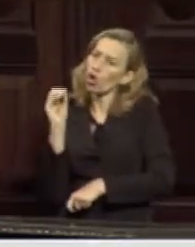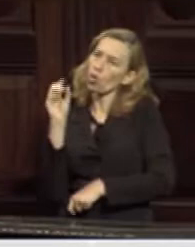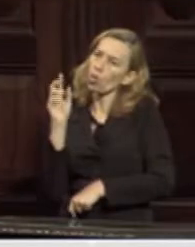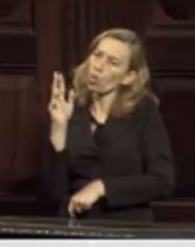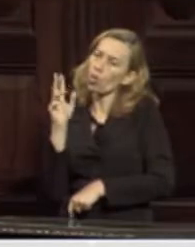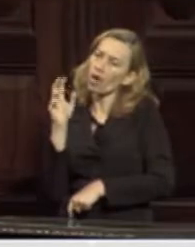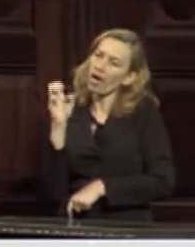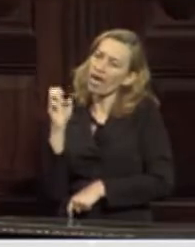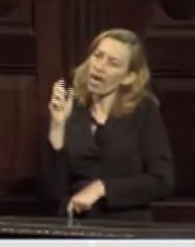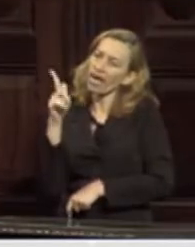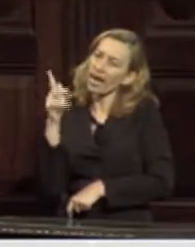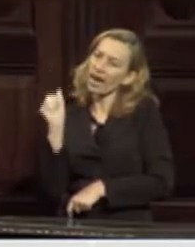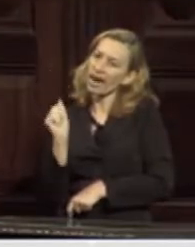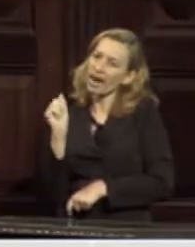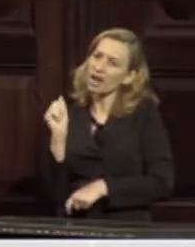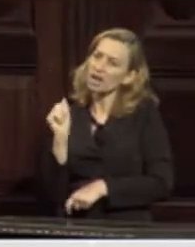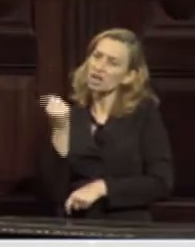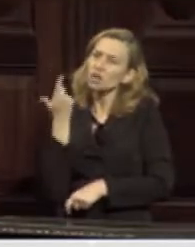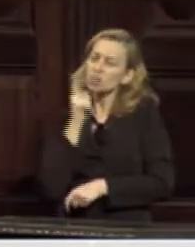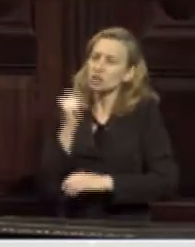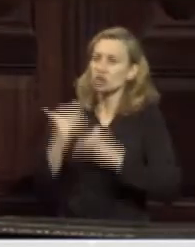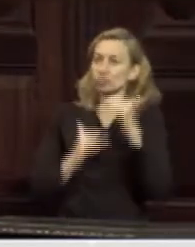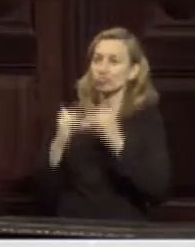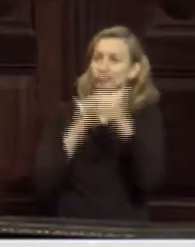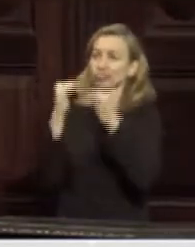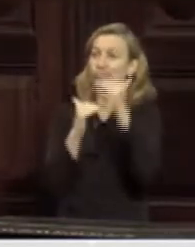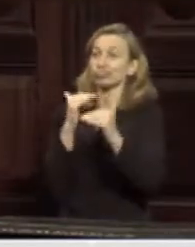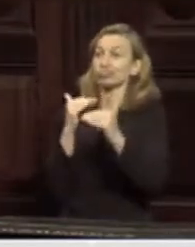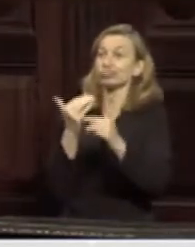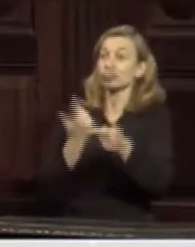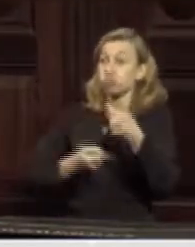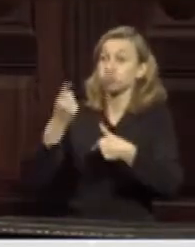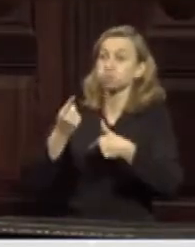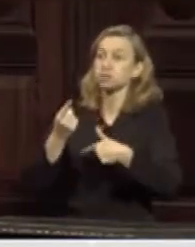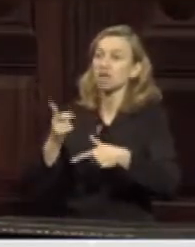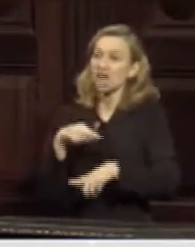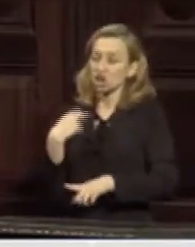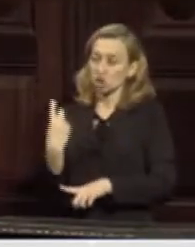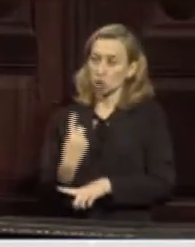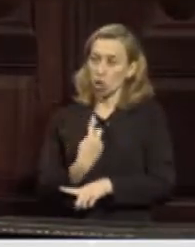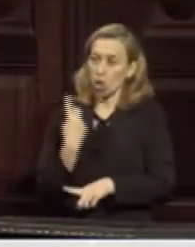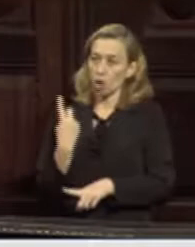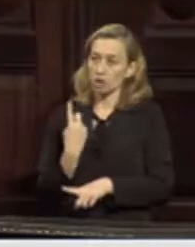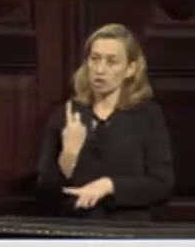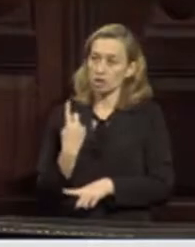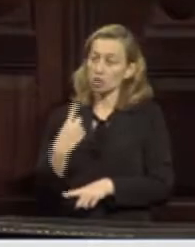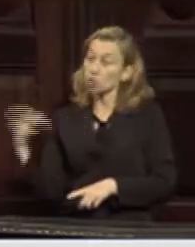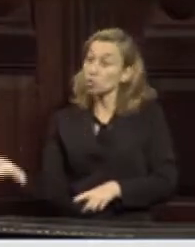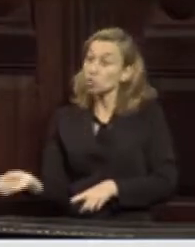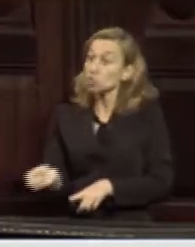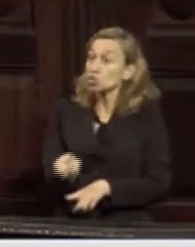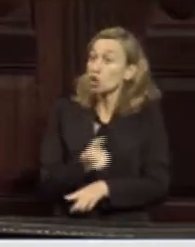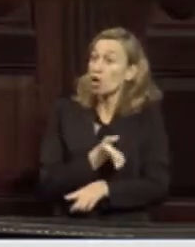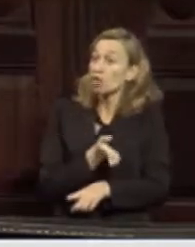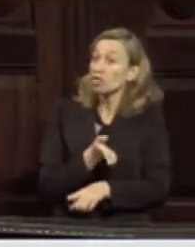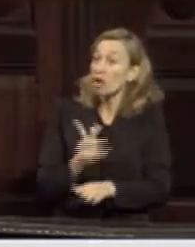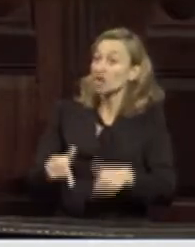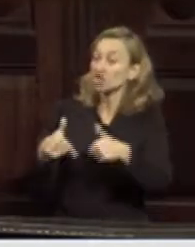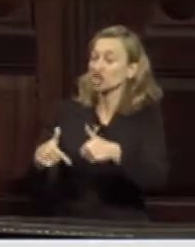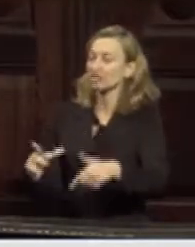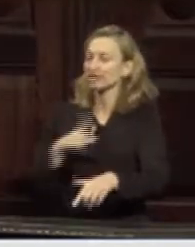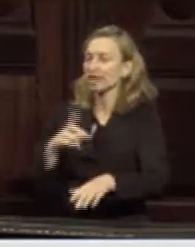70% de exploração em cima dos campos maduros. Isso significa que nós, com novos investimentos, temos muito a